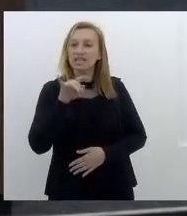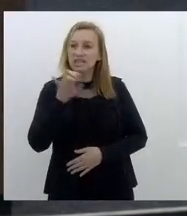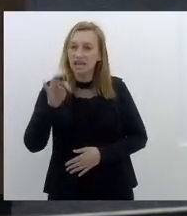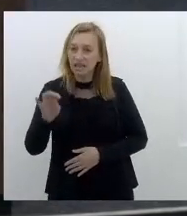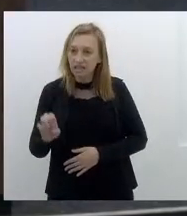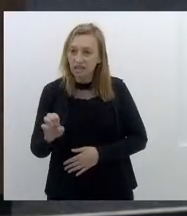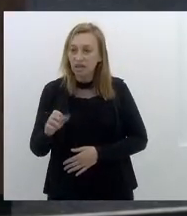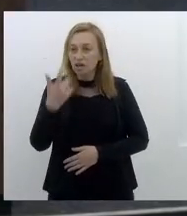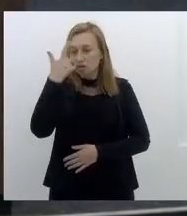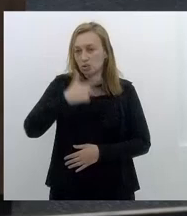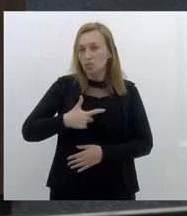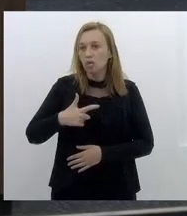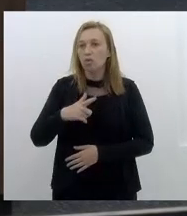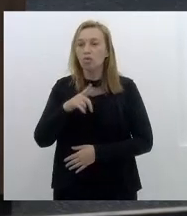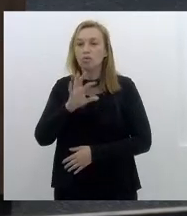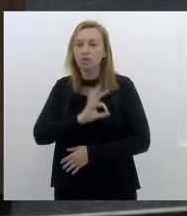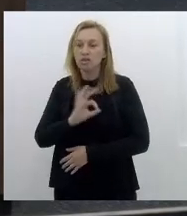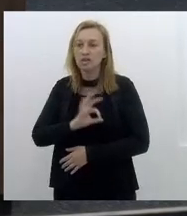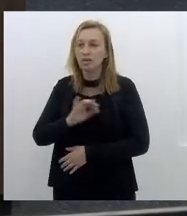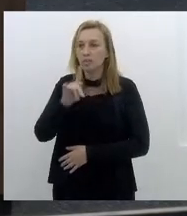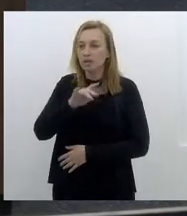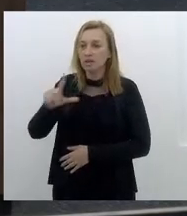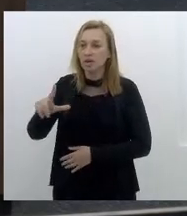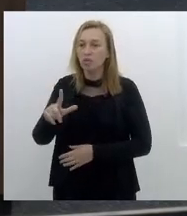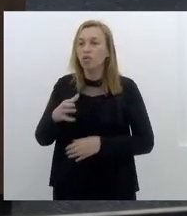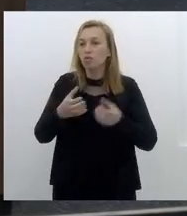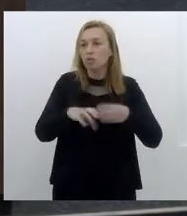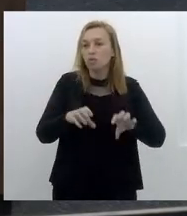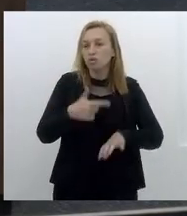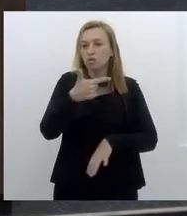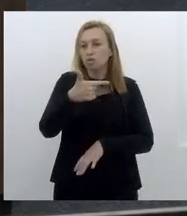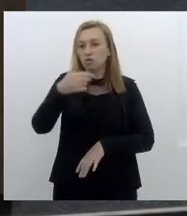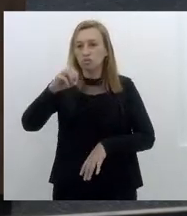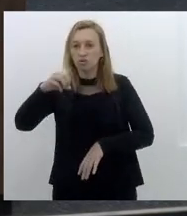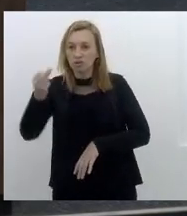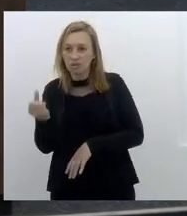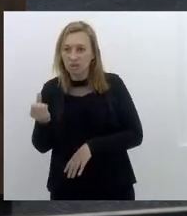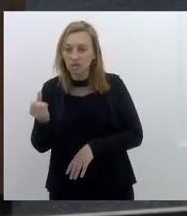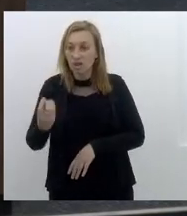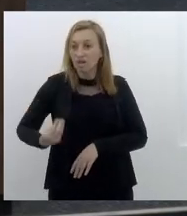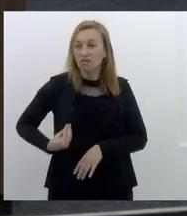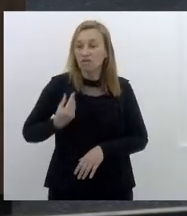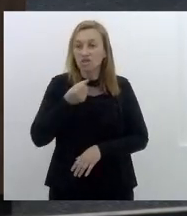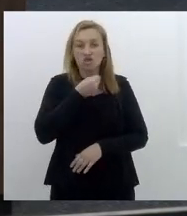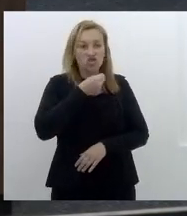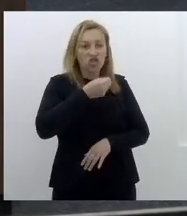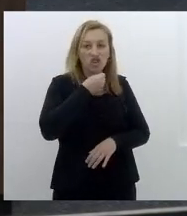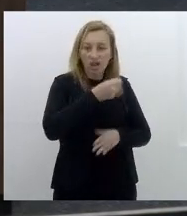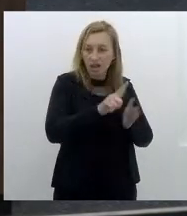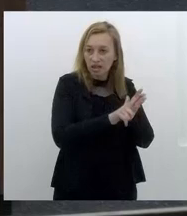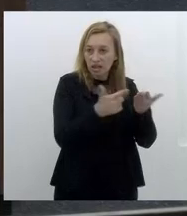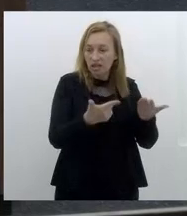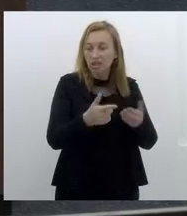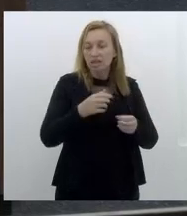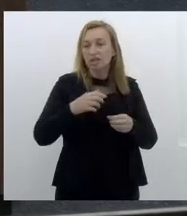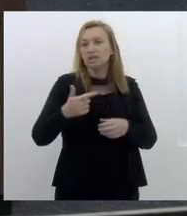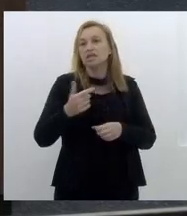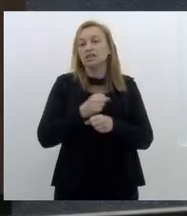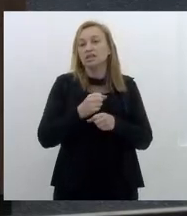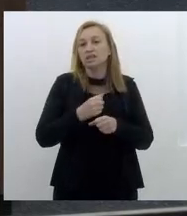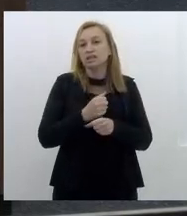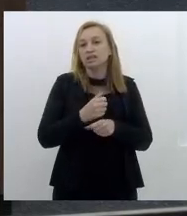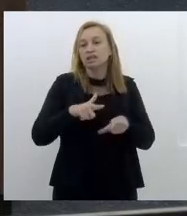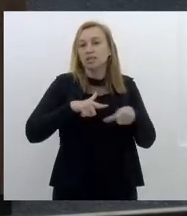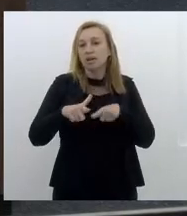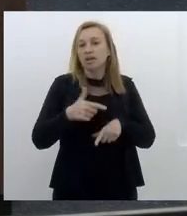sou policial penal do concurso de 2006 vinda do jornalismo onde trabalhei desde